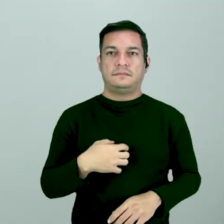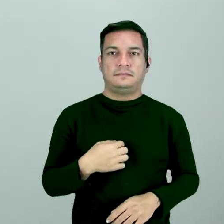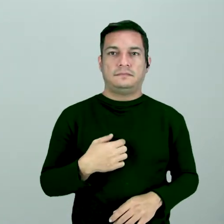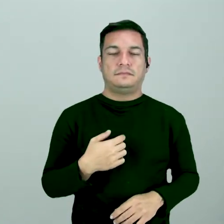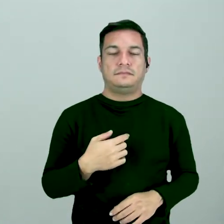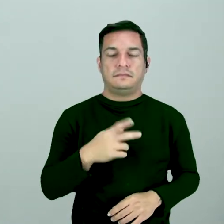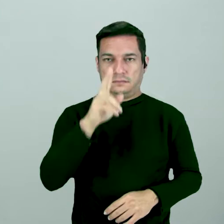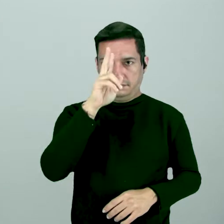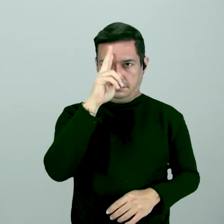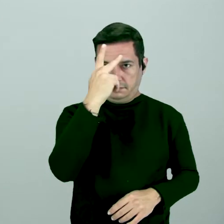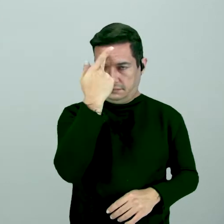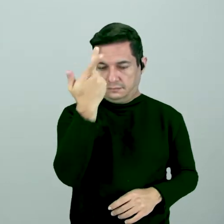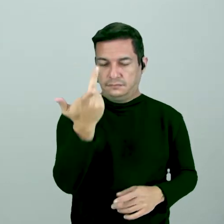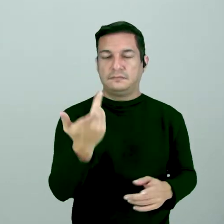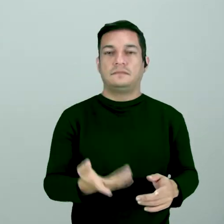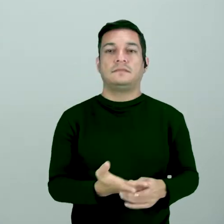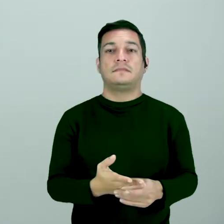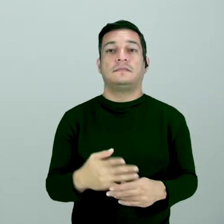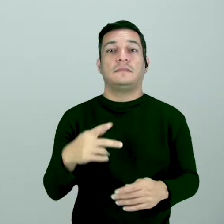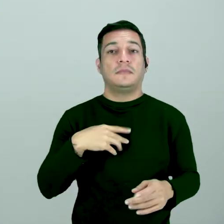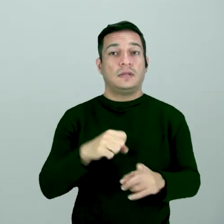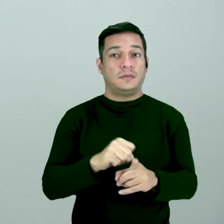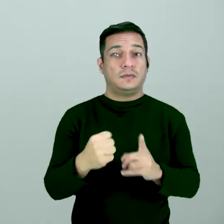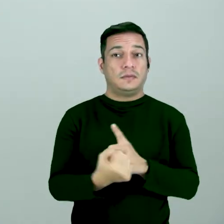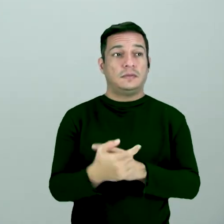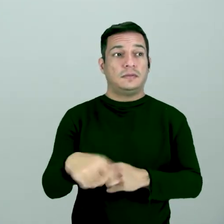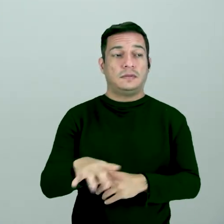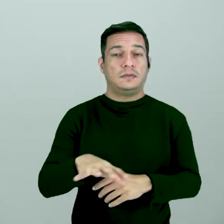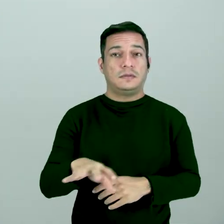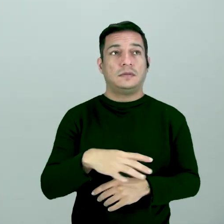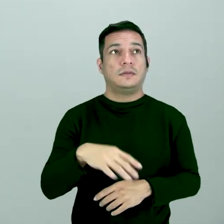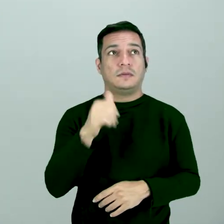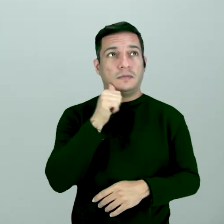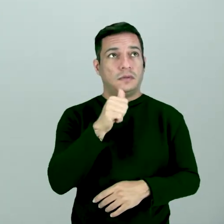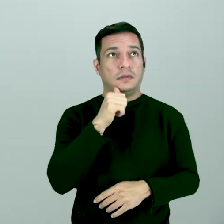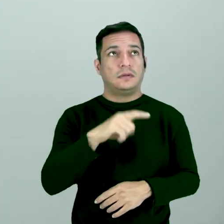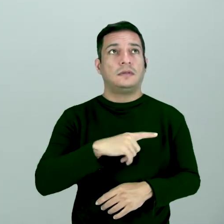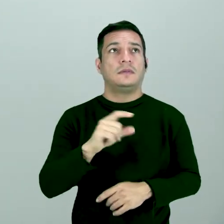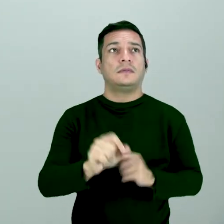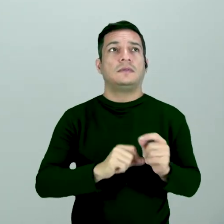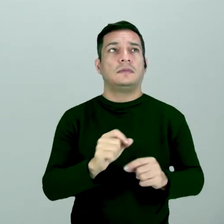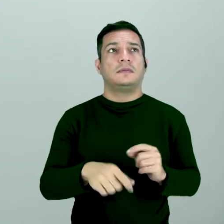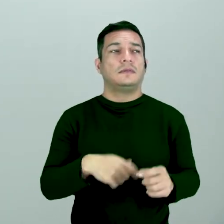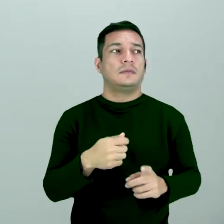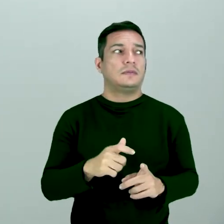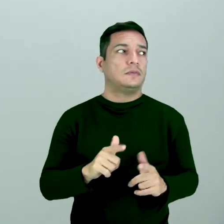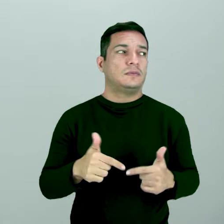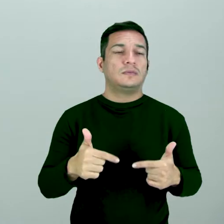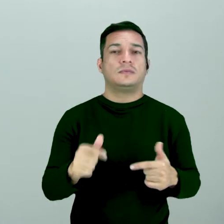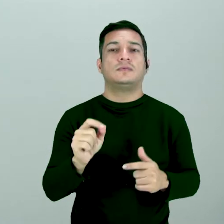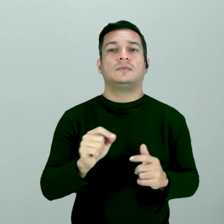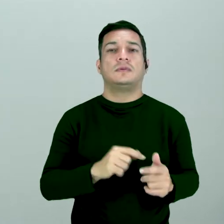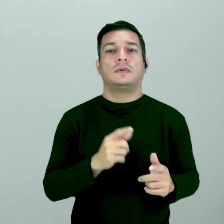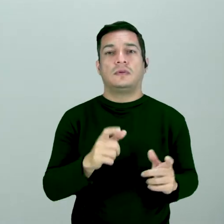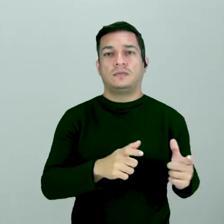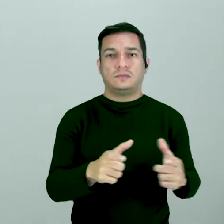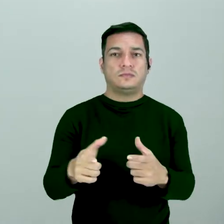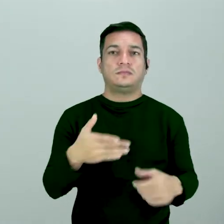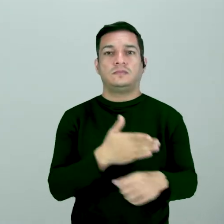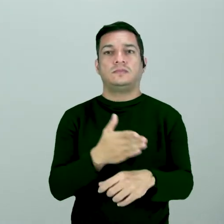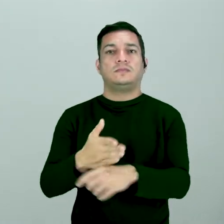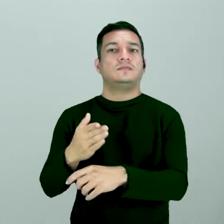no sertanejo universitário. Na nossa sociedade, as mulheres têm, com muita resistência e luta, ocupado lugares aí